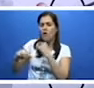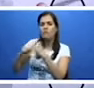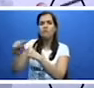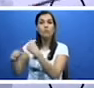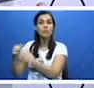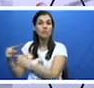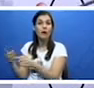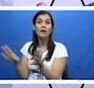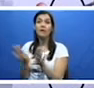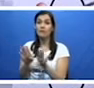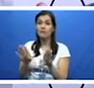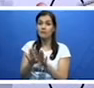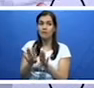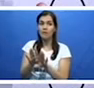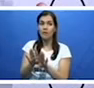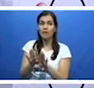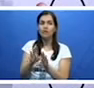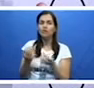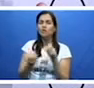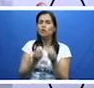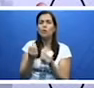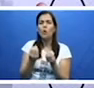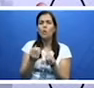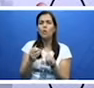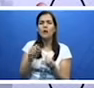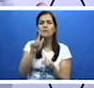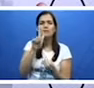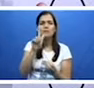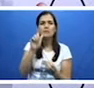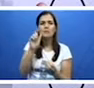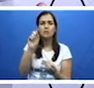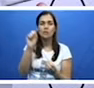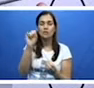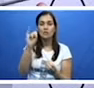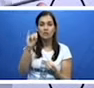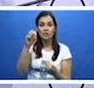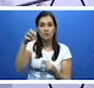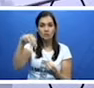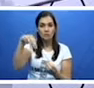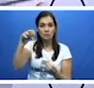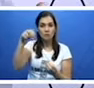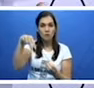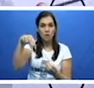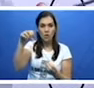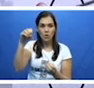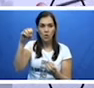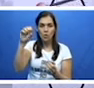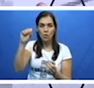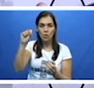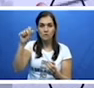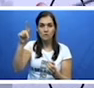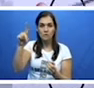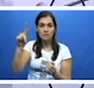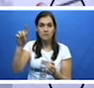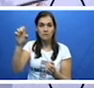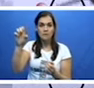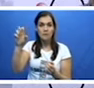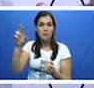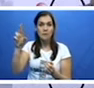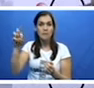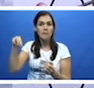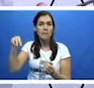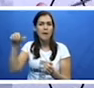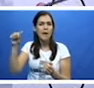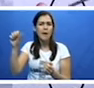biodiversidade das gimnospermas gimnospermas foram o primeiro grupo de plantas com sementes que surgiram ao longo